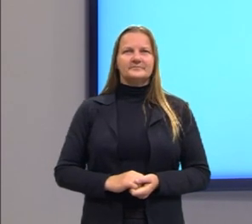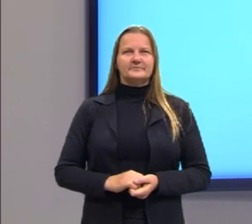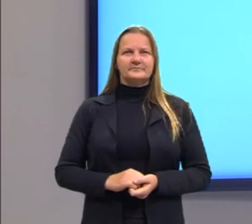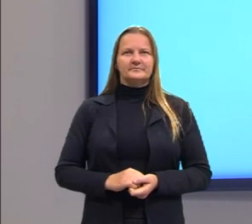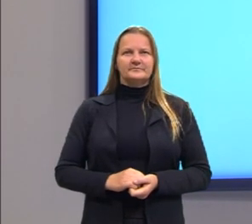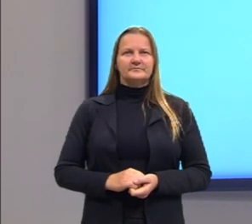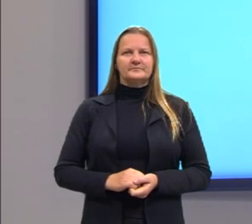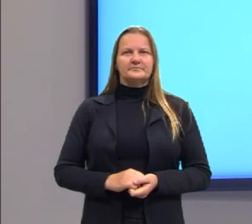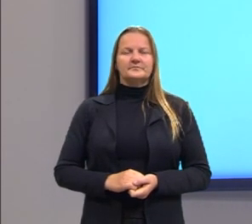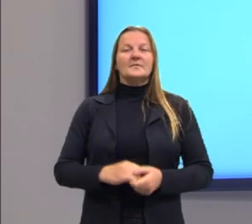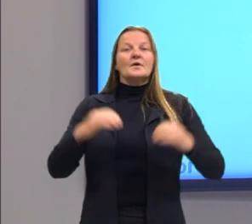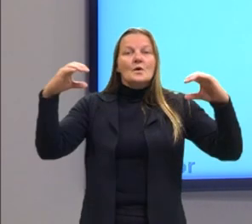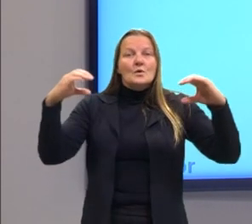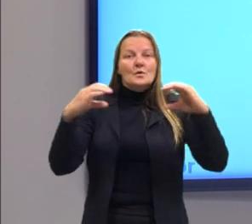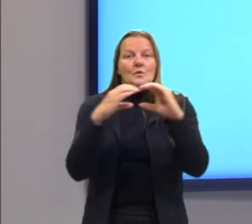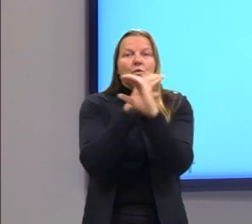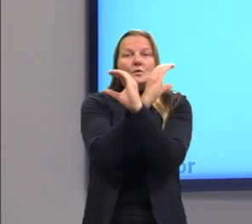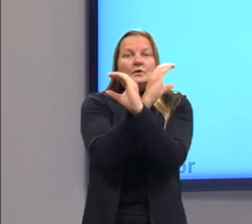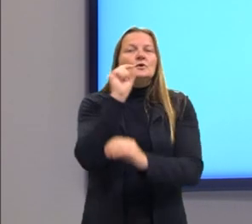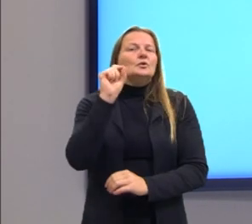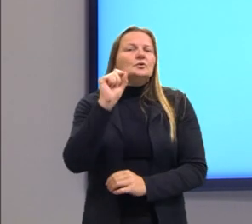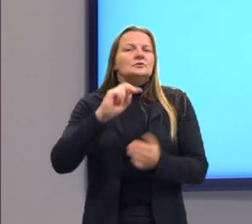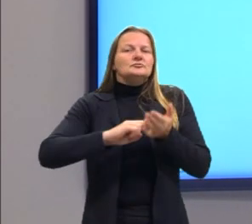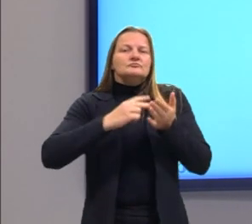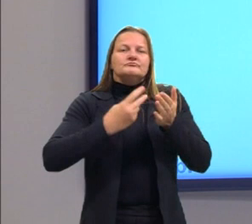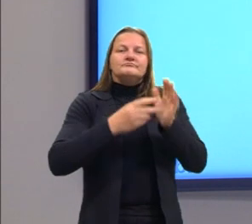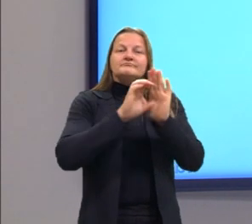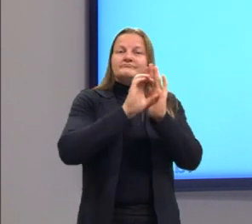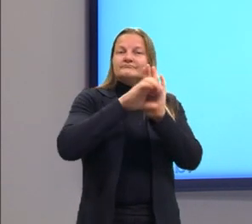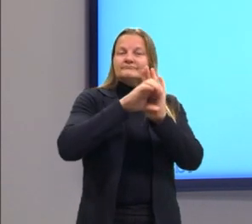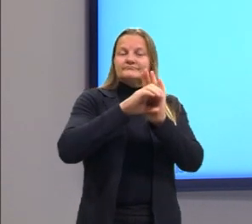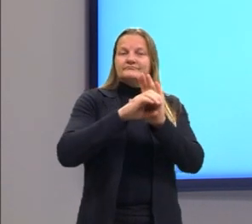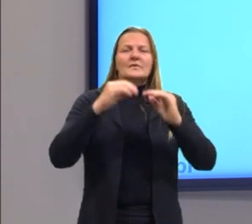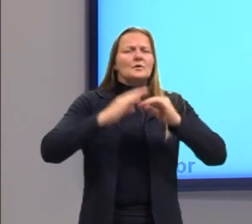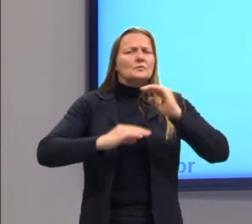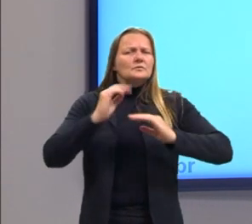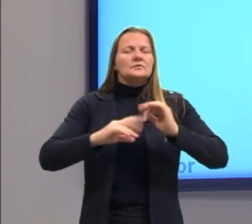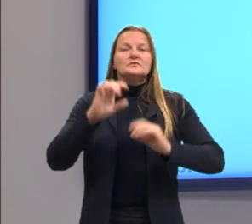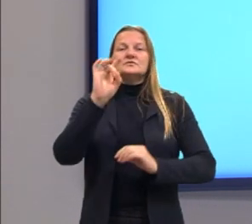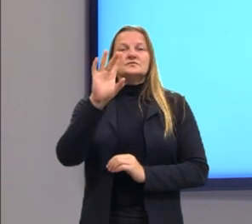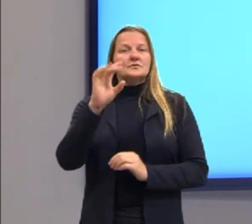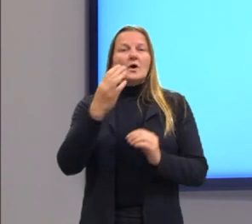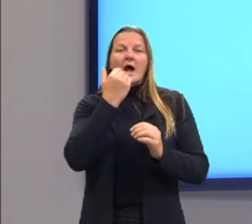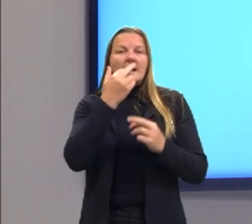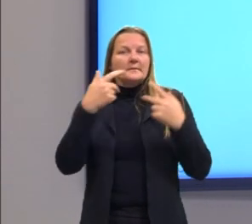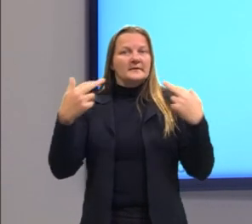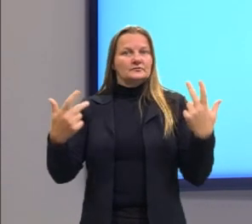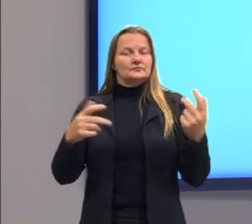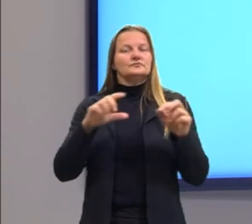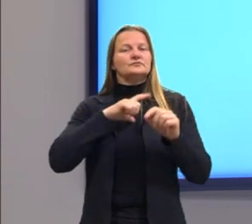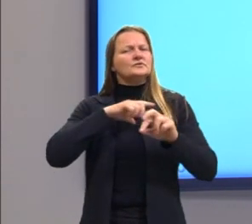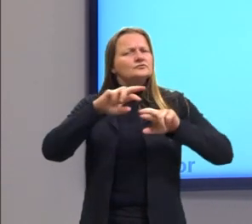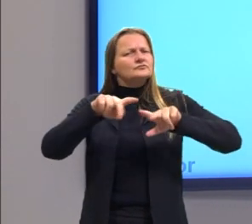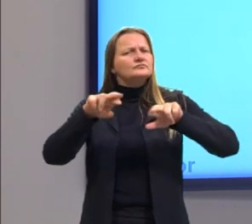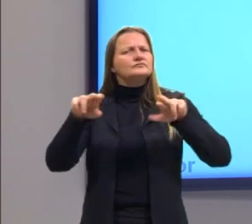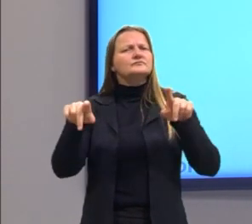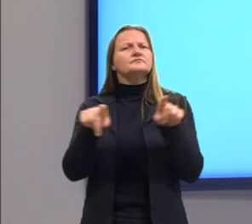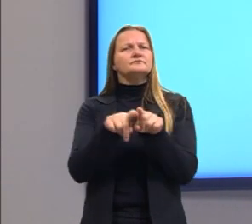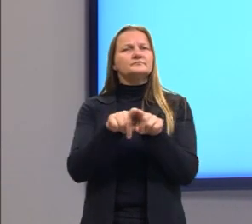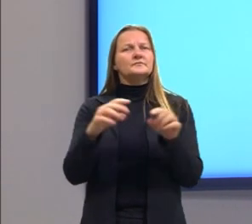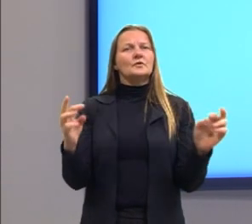e as calorias é o que são as calorias elas não se aplicam somente aos alimentos mas também